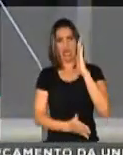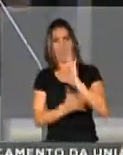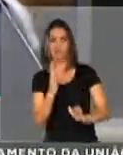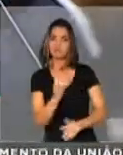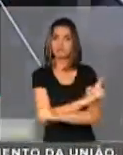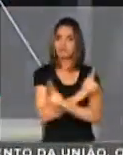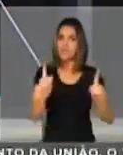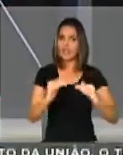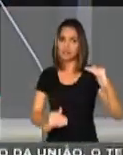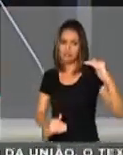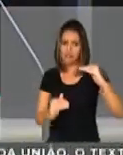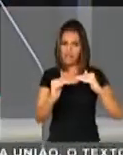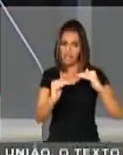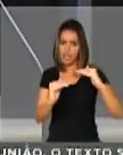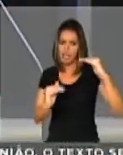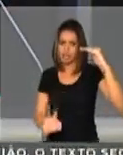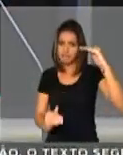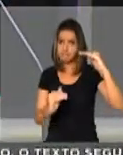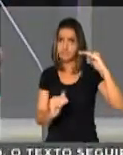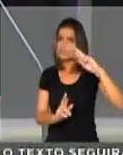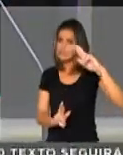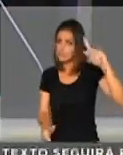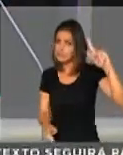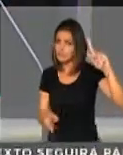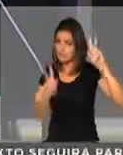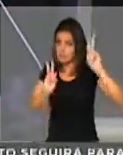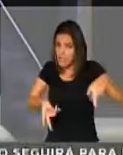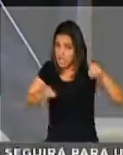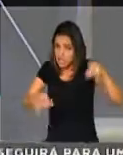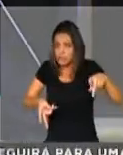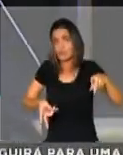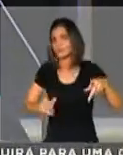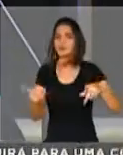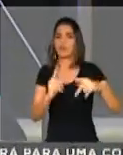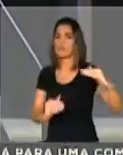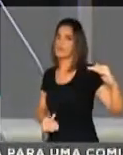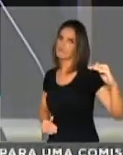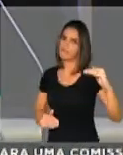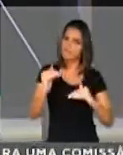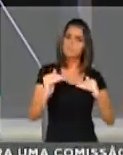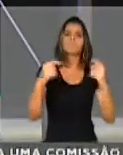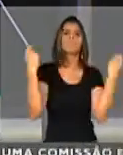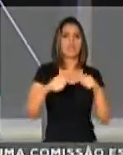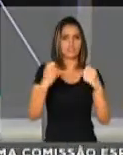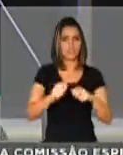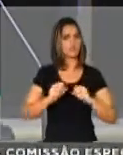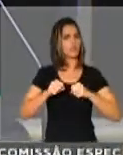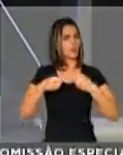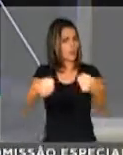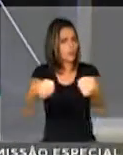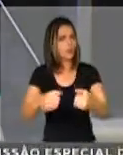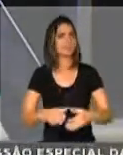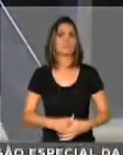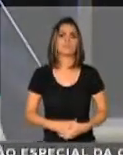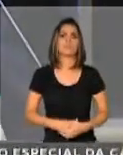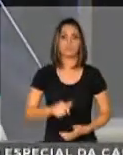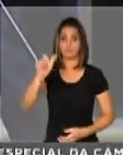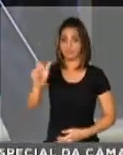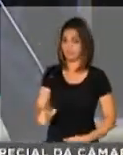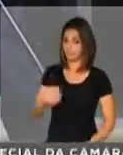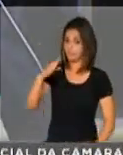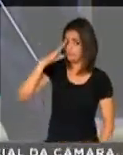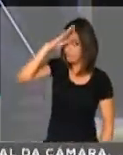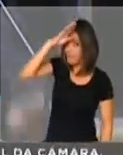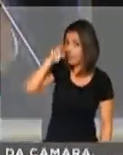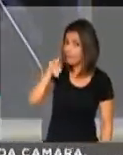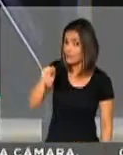as desigualdades que são tão grandes nesse país continuem a crescer. Senhor Jair